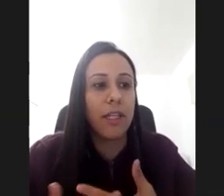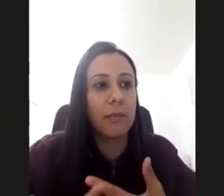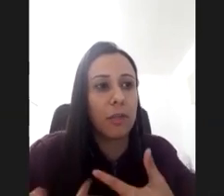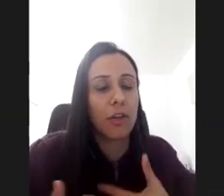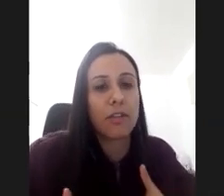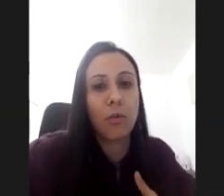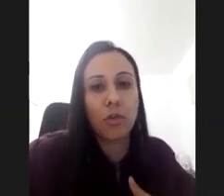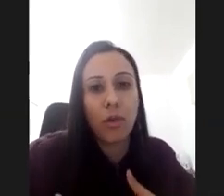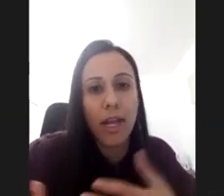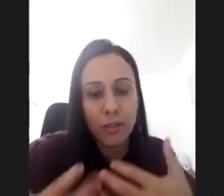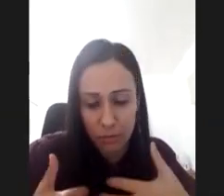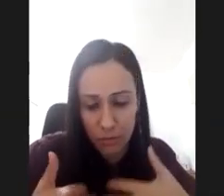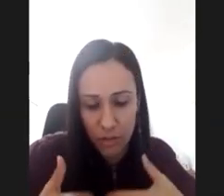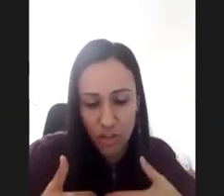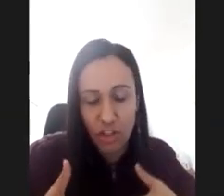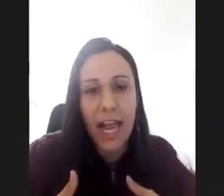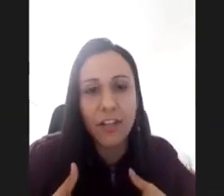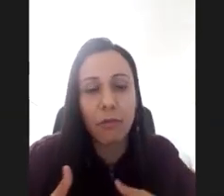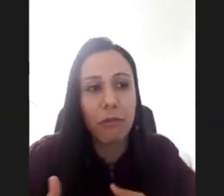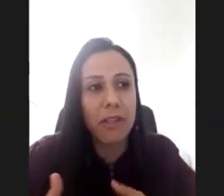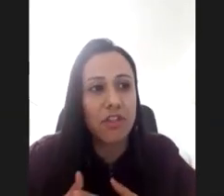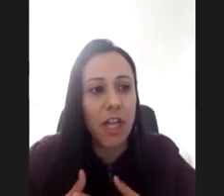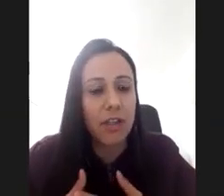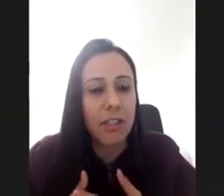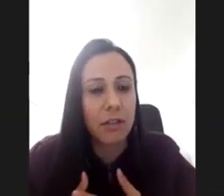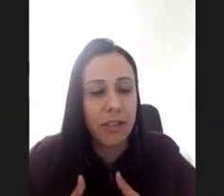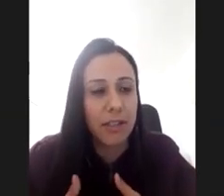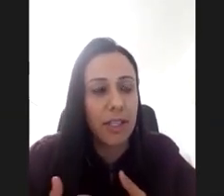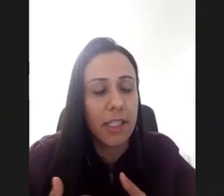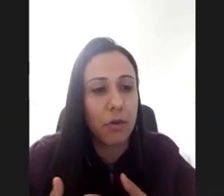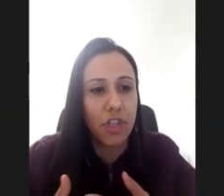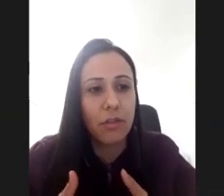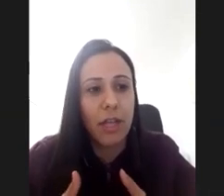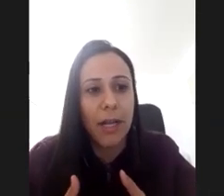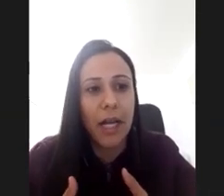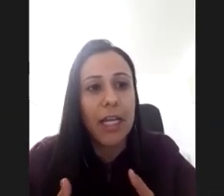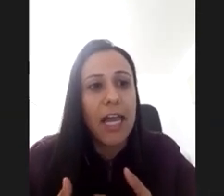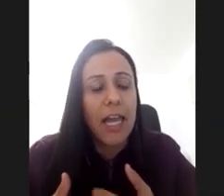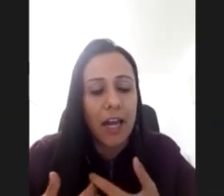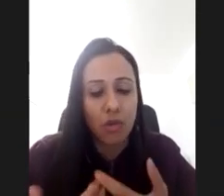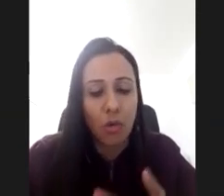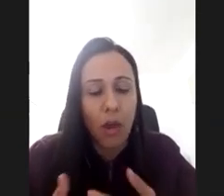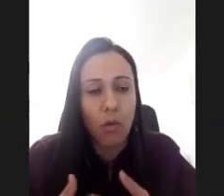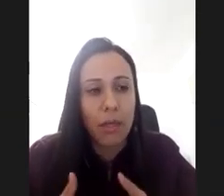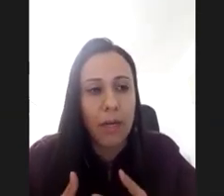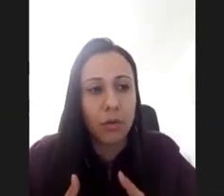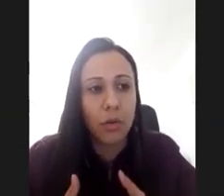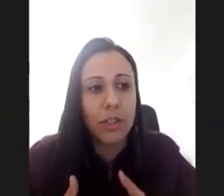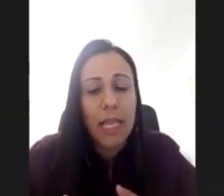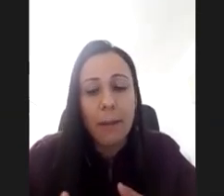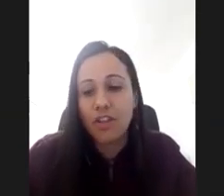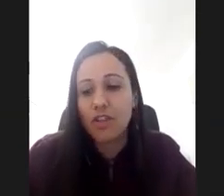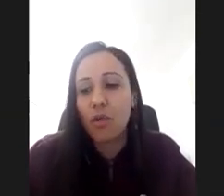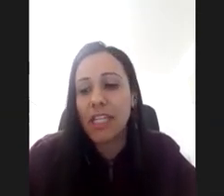social aí. Nós estamos muito no lugar de entidade do movimento sindical nesse projeto, né, para articular com os